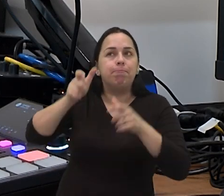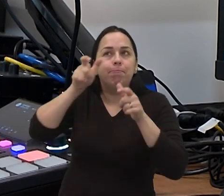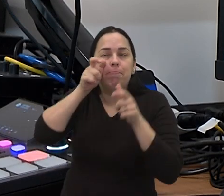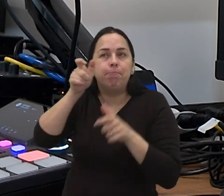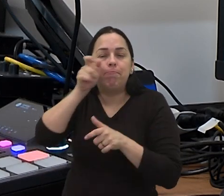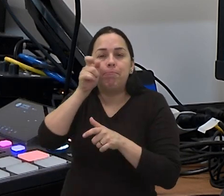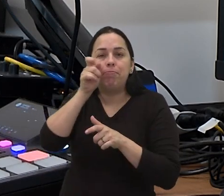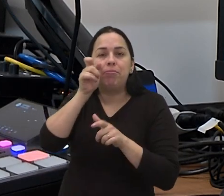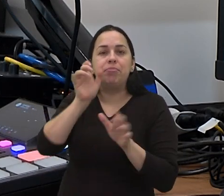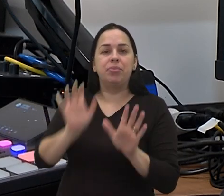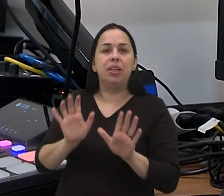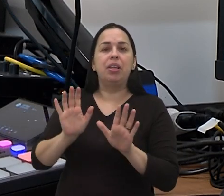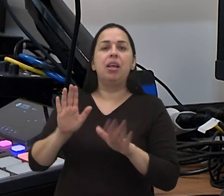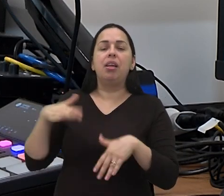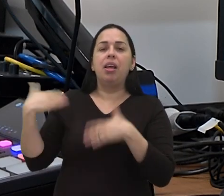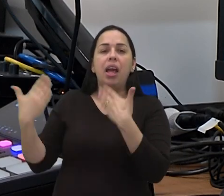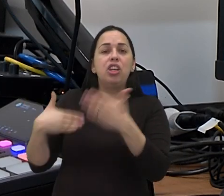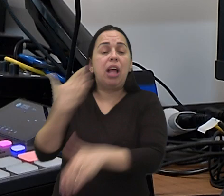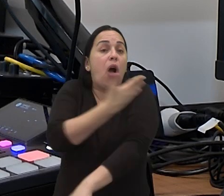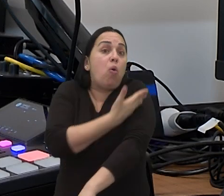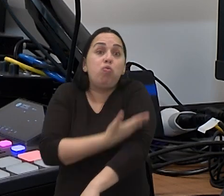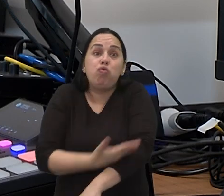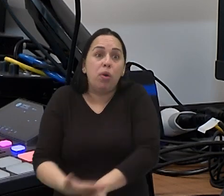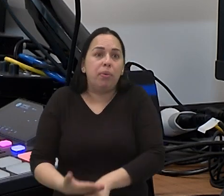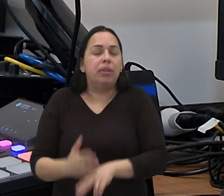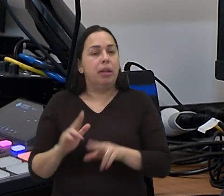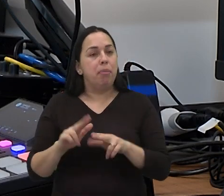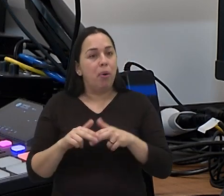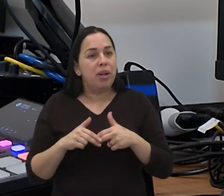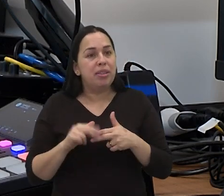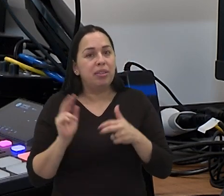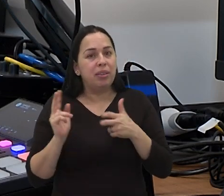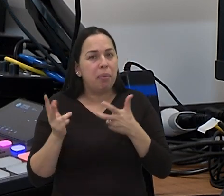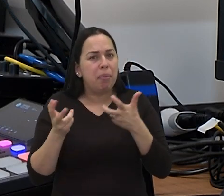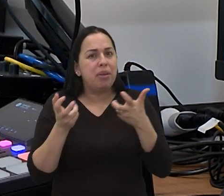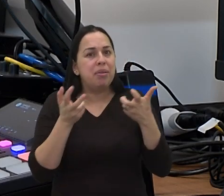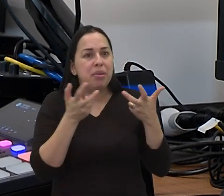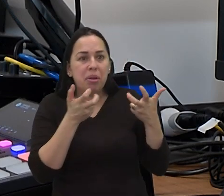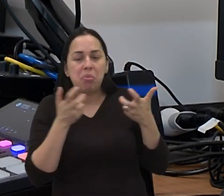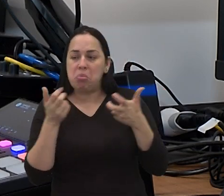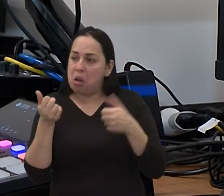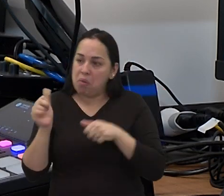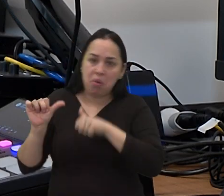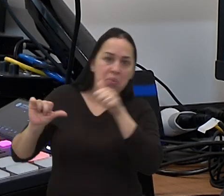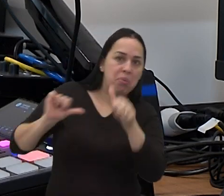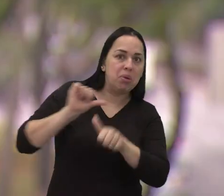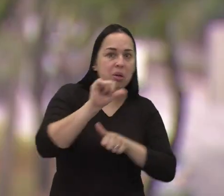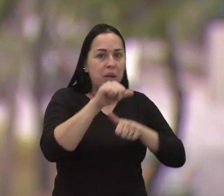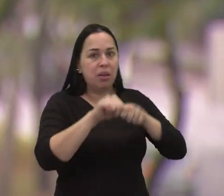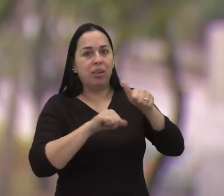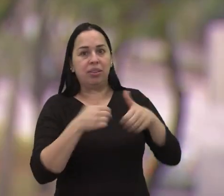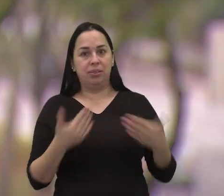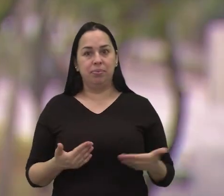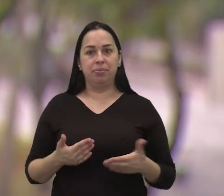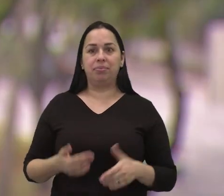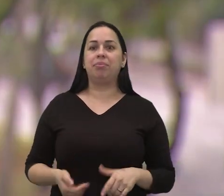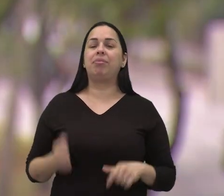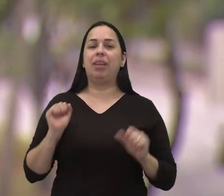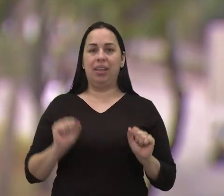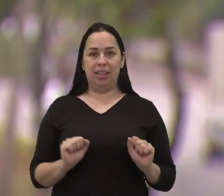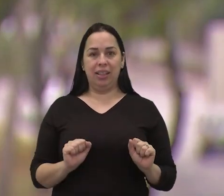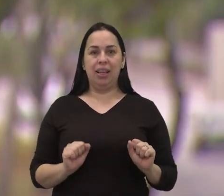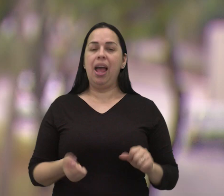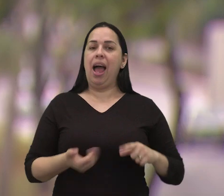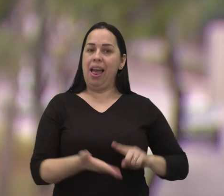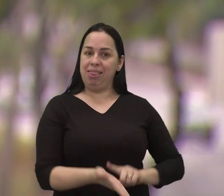né? Dentro da vida cotidiana de todos nós. E a gente percebe como isso tem essa tradição. A tecnologia